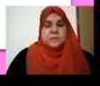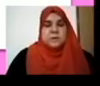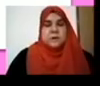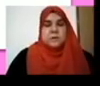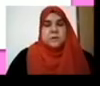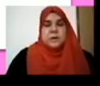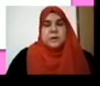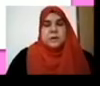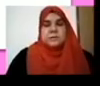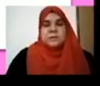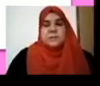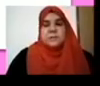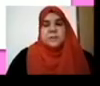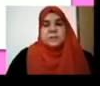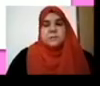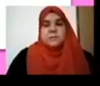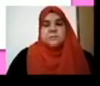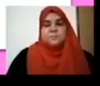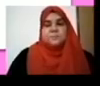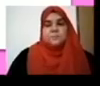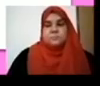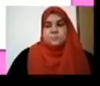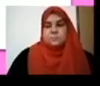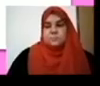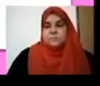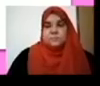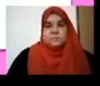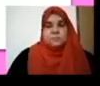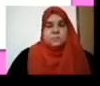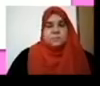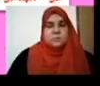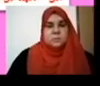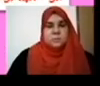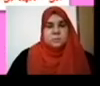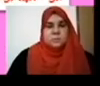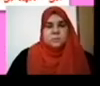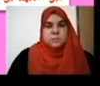quadrados. Então, é sempre menos.